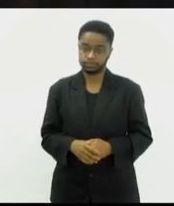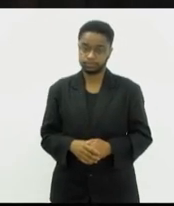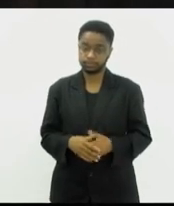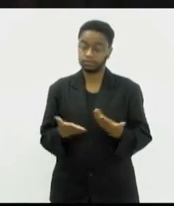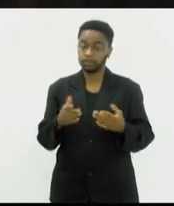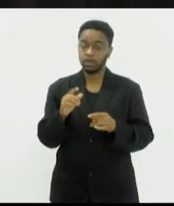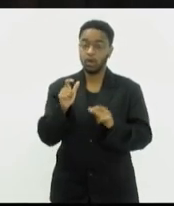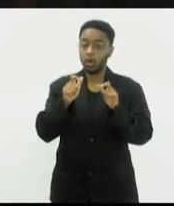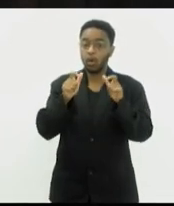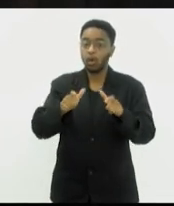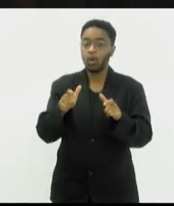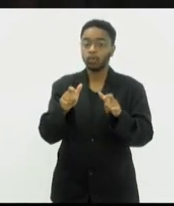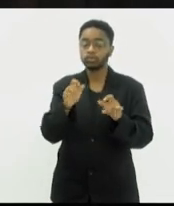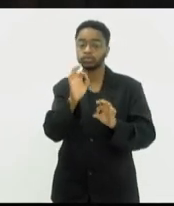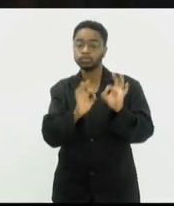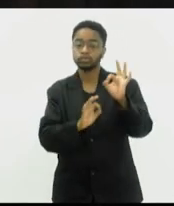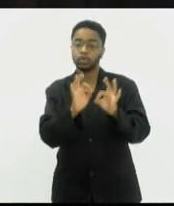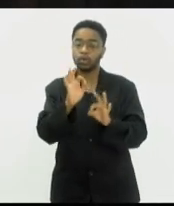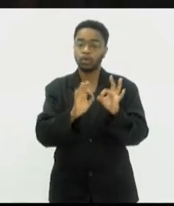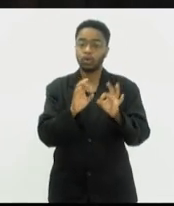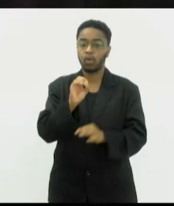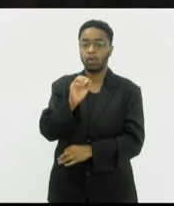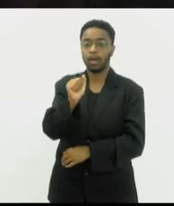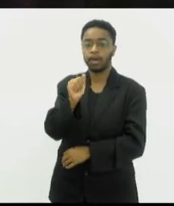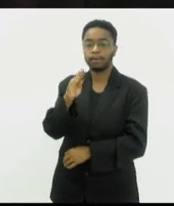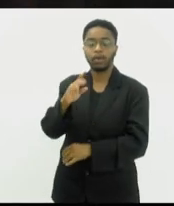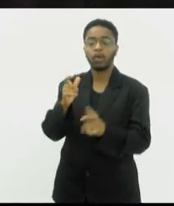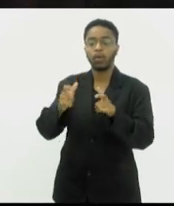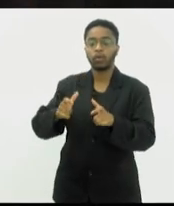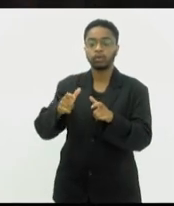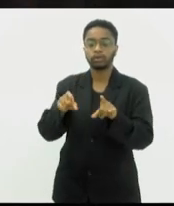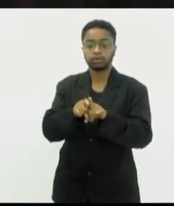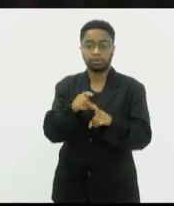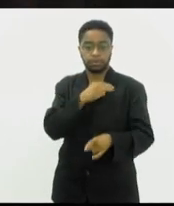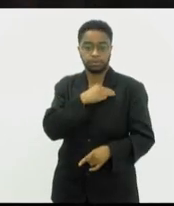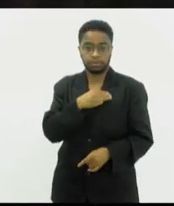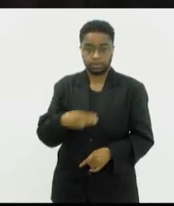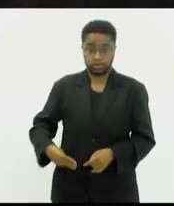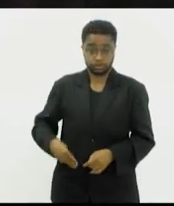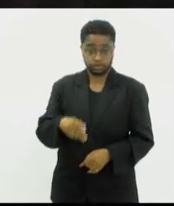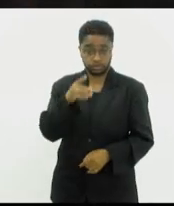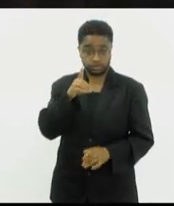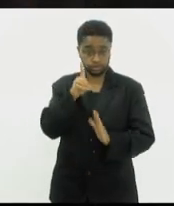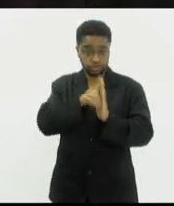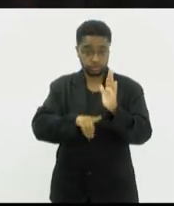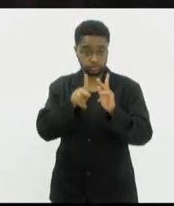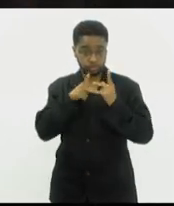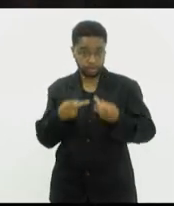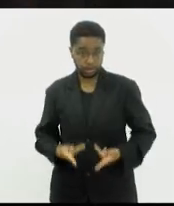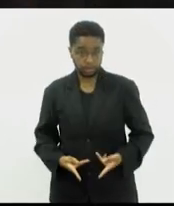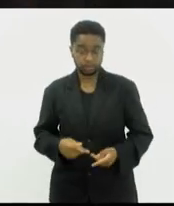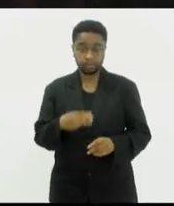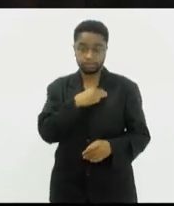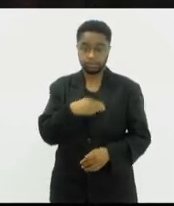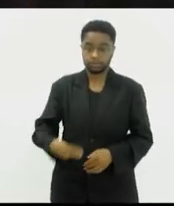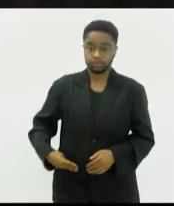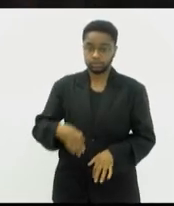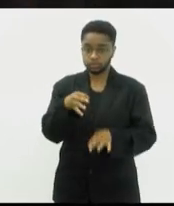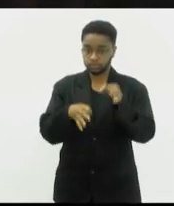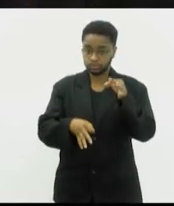dos Advogados do Brasil? O ministro dos Direitos Humanos, o ministro da Justiça, o Lewandowski.